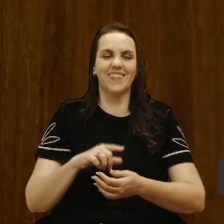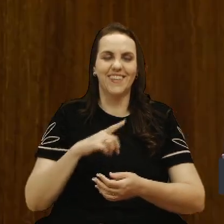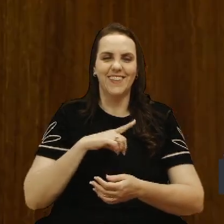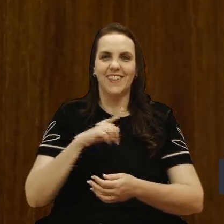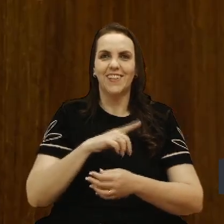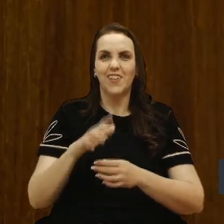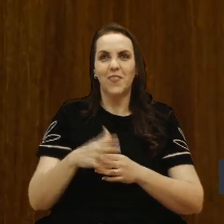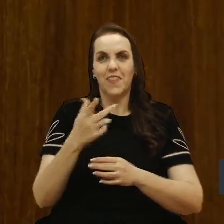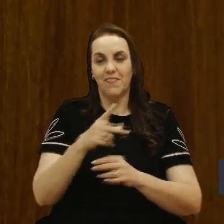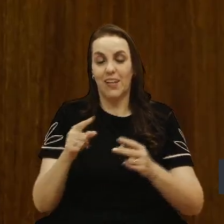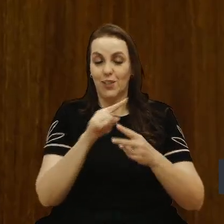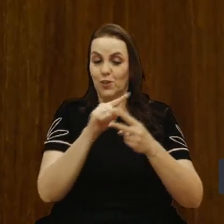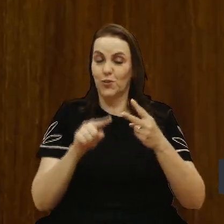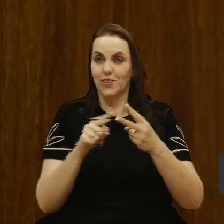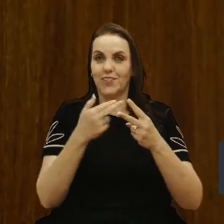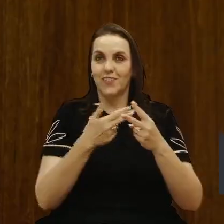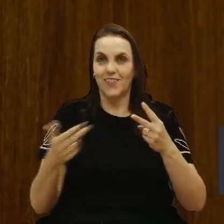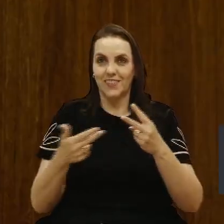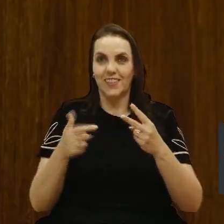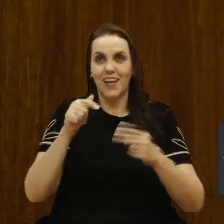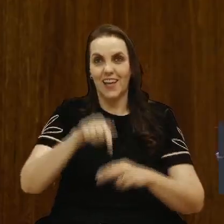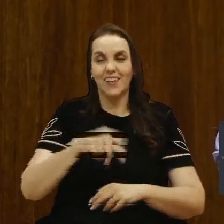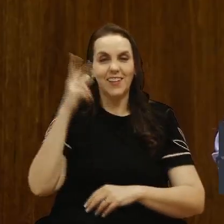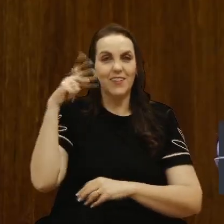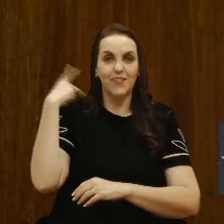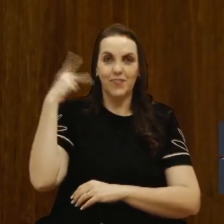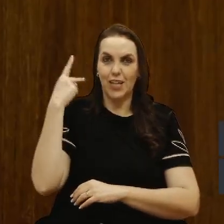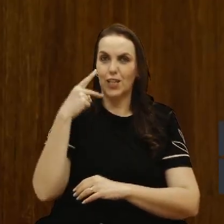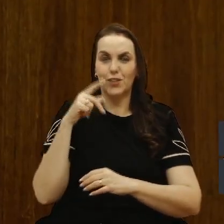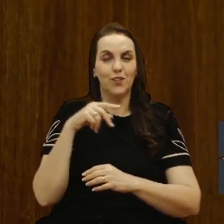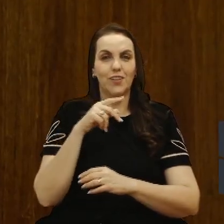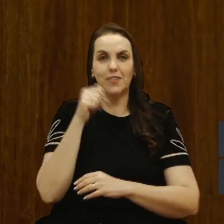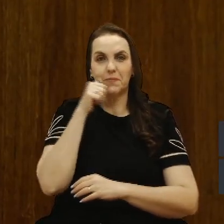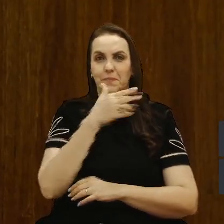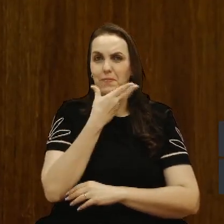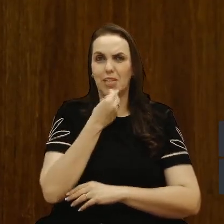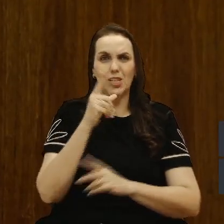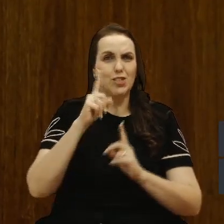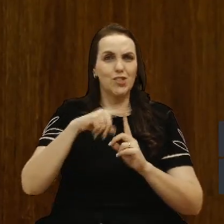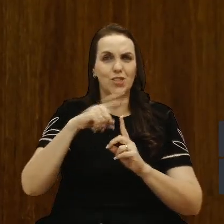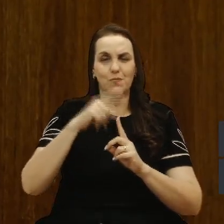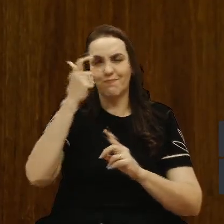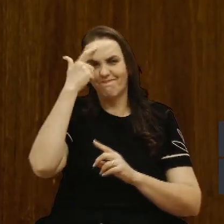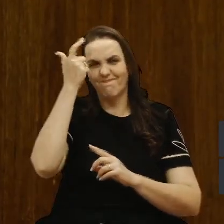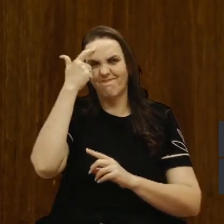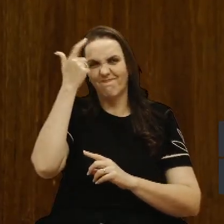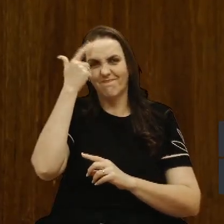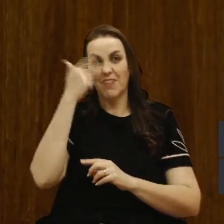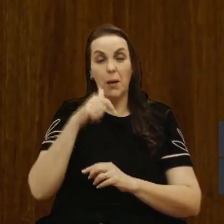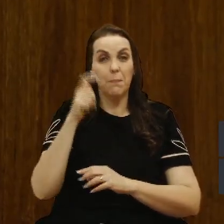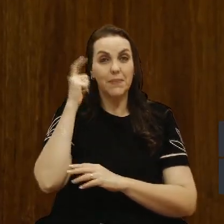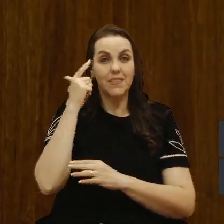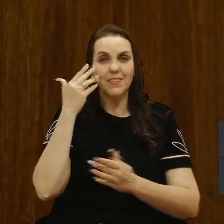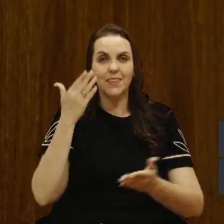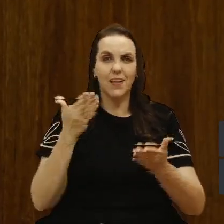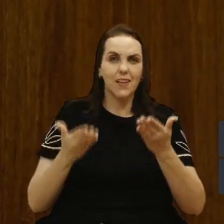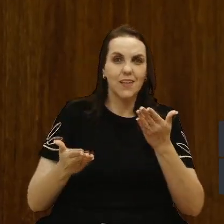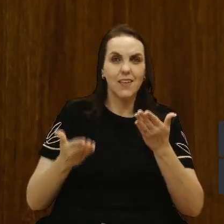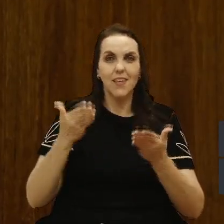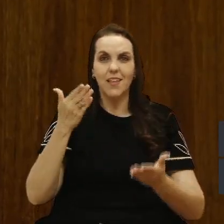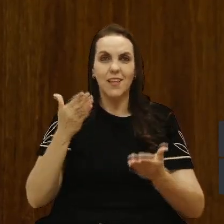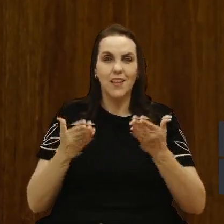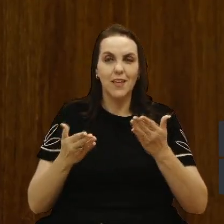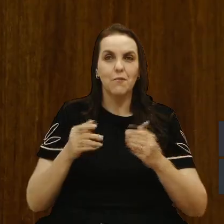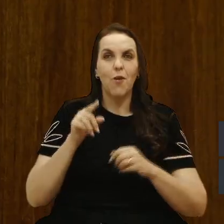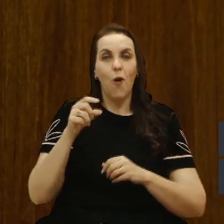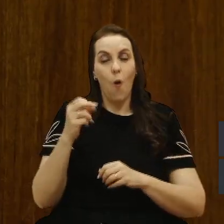Primeiro que aqui nós temos vereadores e vereadoras de todos os tipos de pensamento, mas sempre quando a gente precisava ponderar melhor alguma situação, ou o